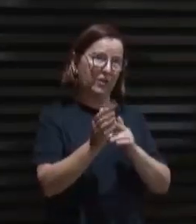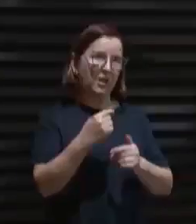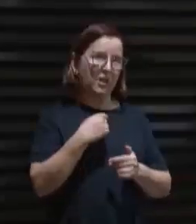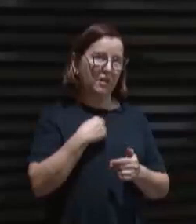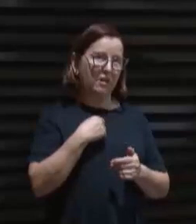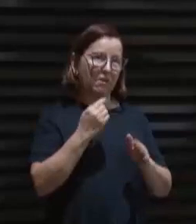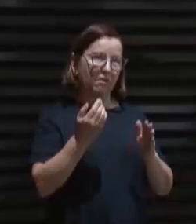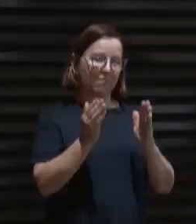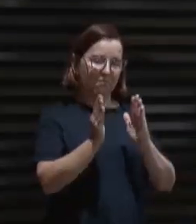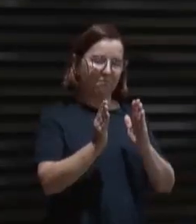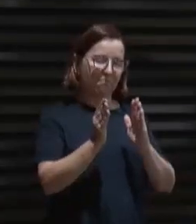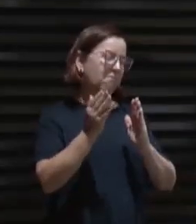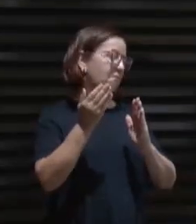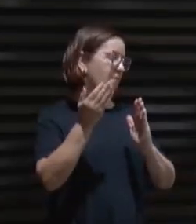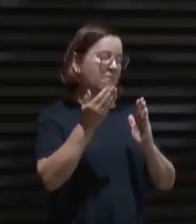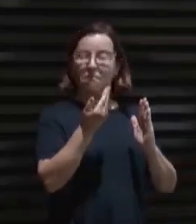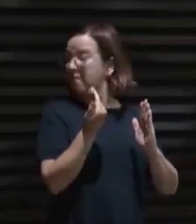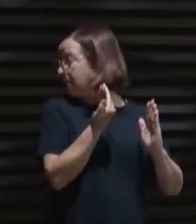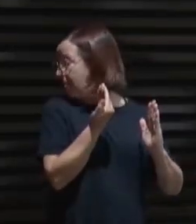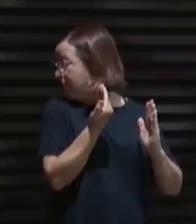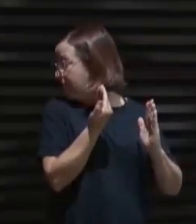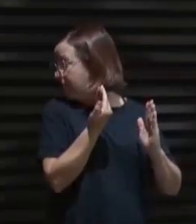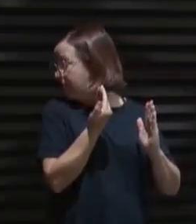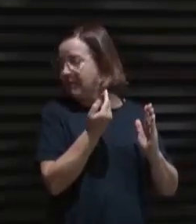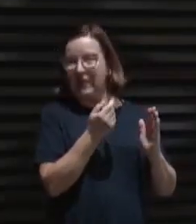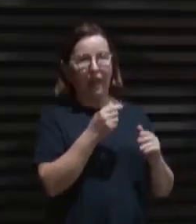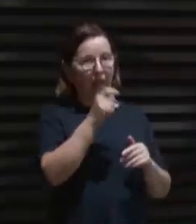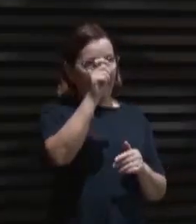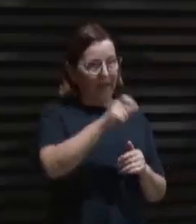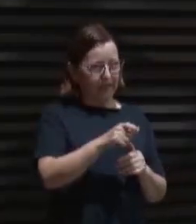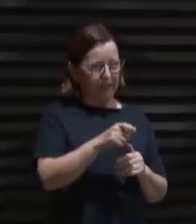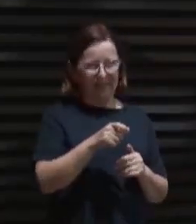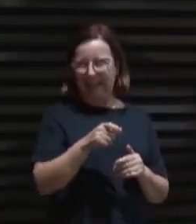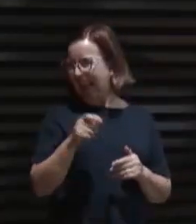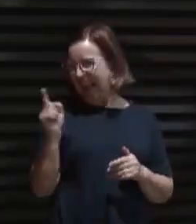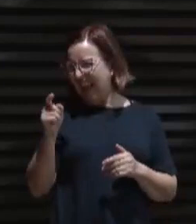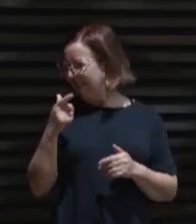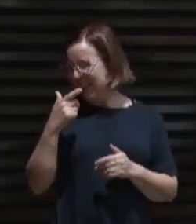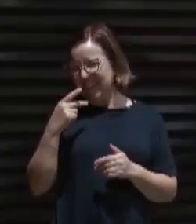as costas. Ele disse: não achou graça? Eu digo: achei desgraça.